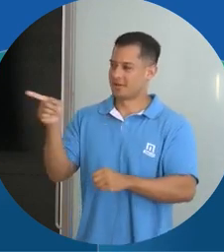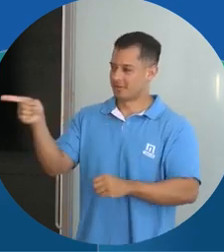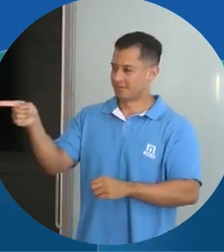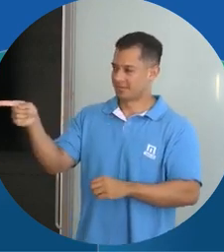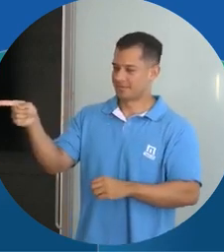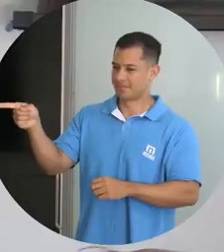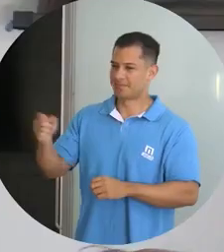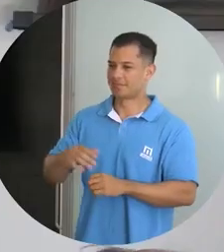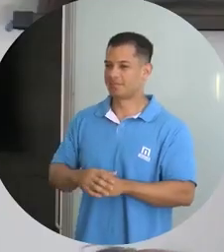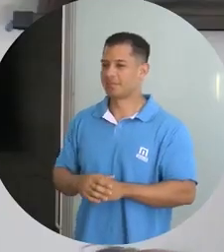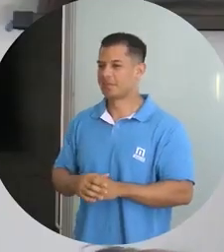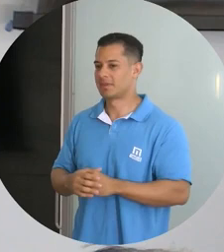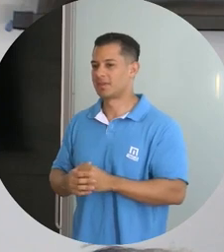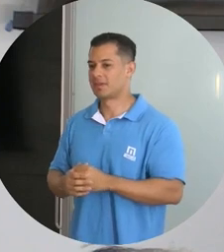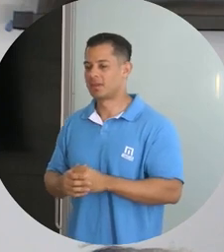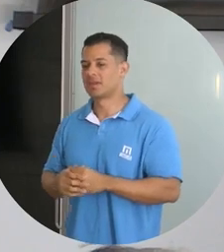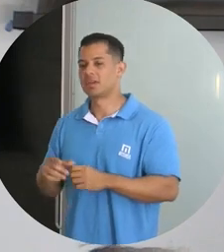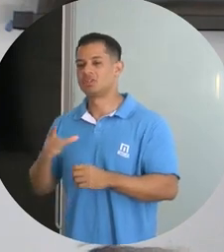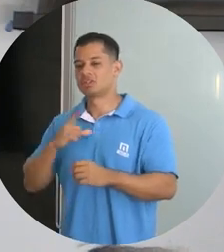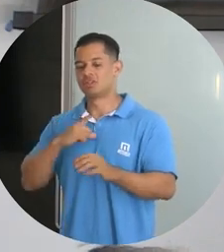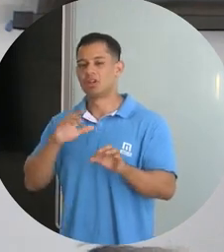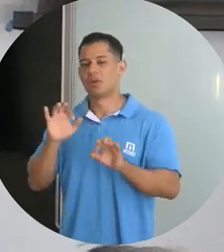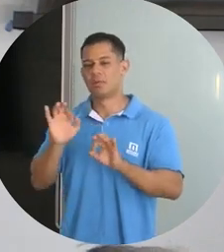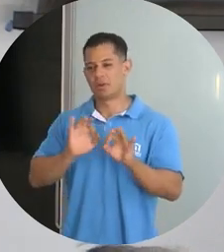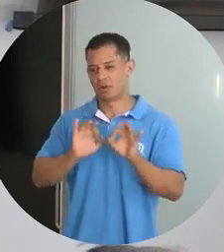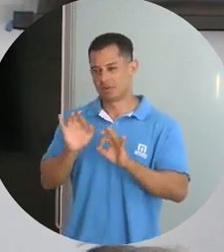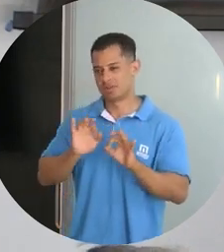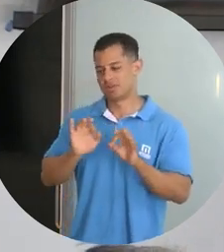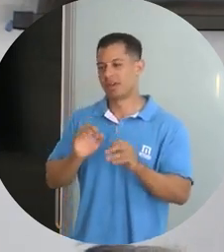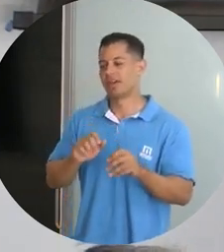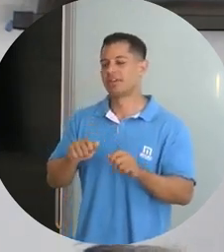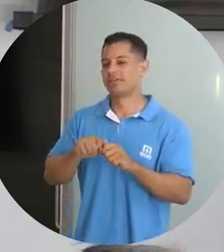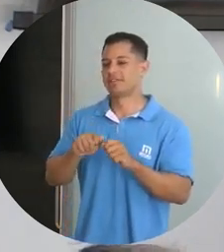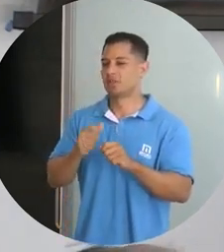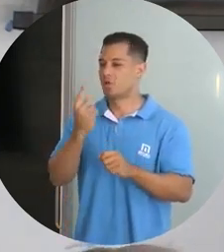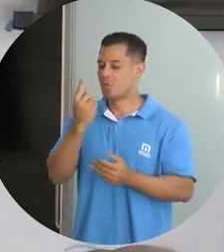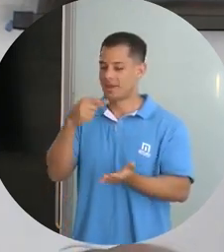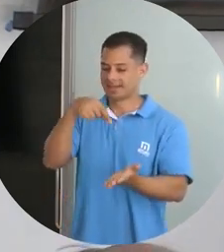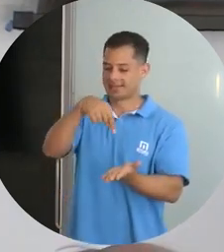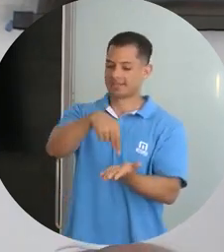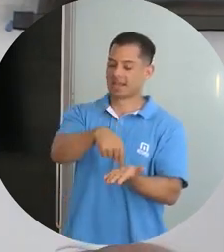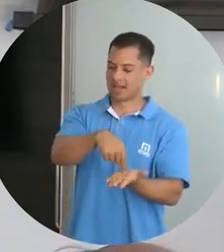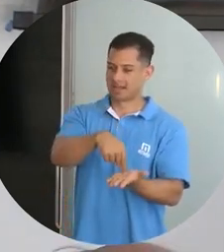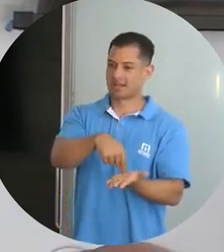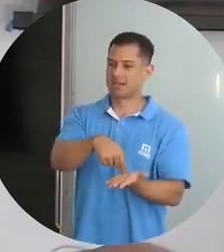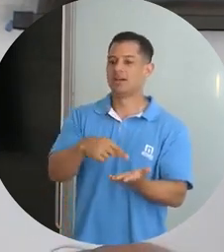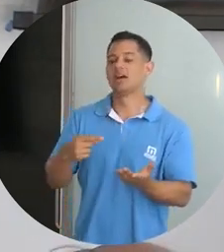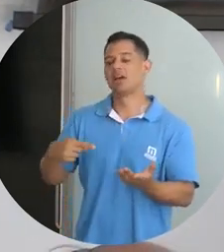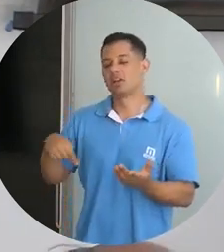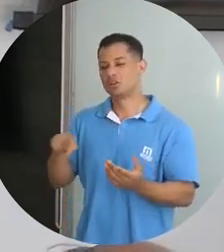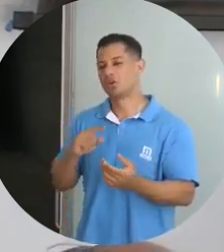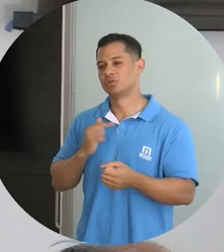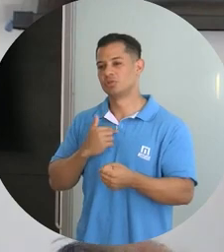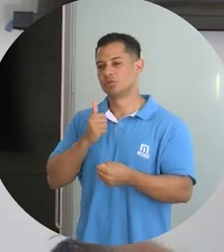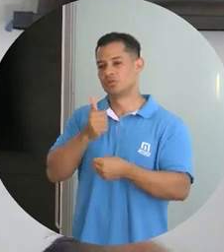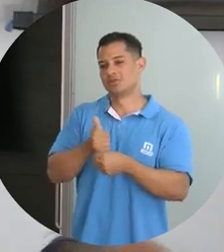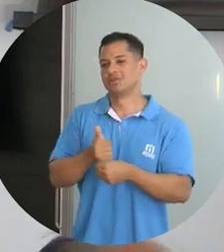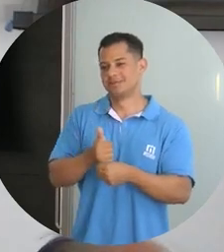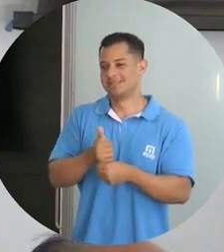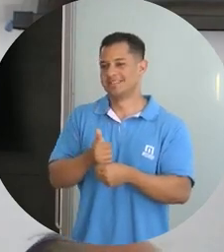havia o projeto foi feito com uma estaca anterior e a gente fez essa substituição